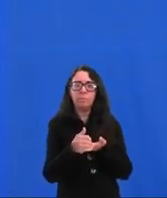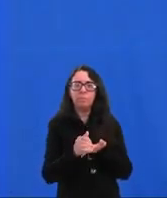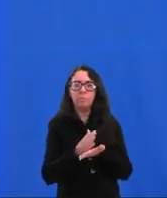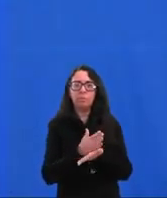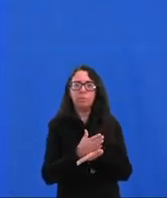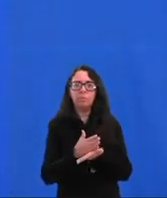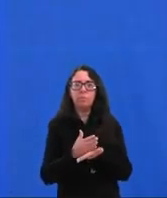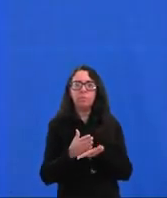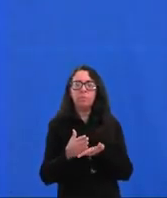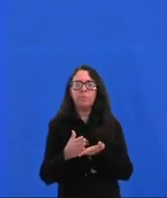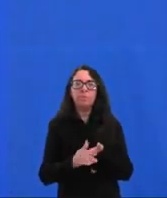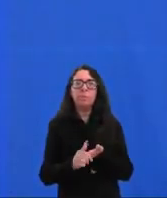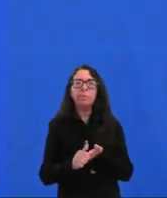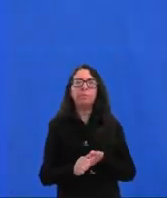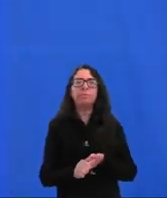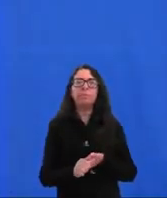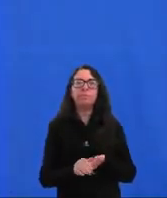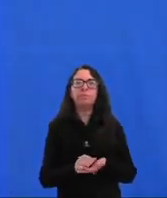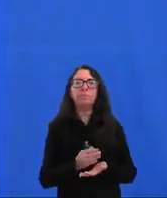Só um momentinho aqui.